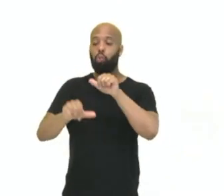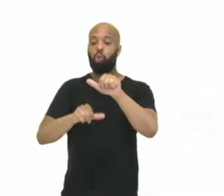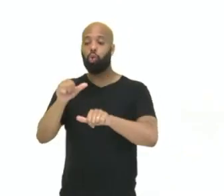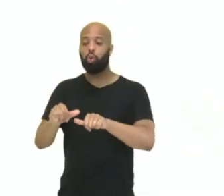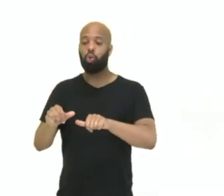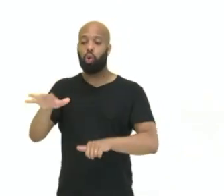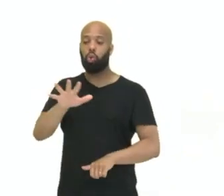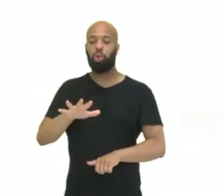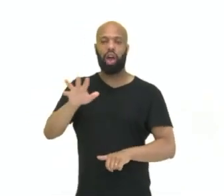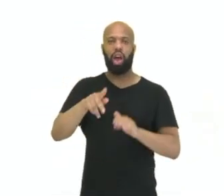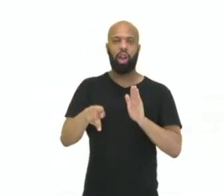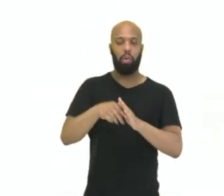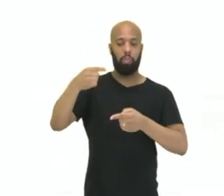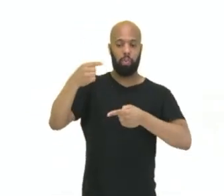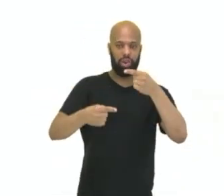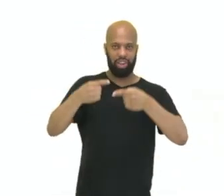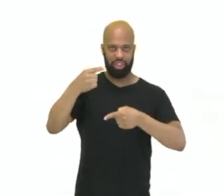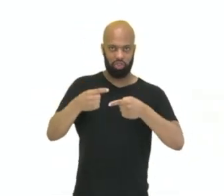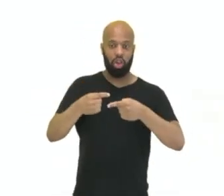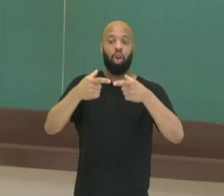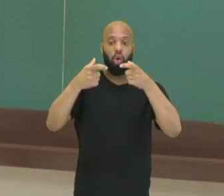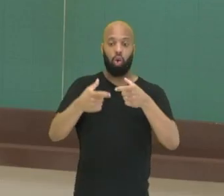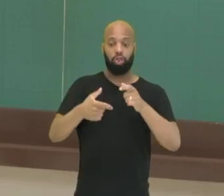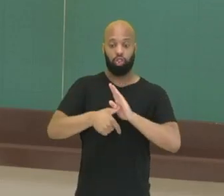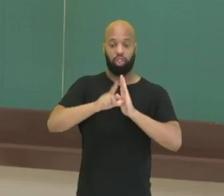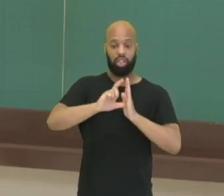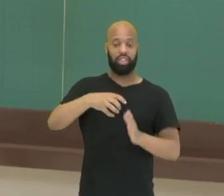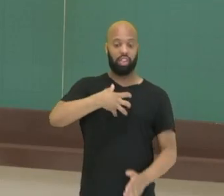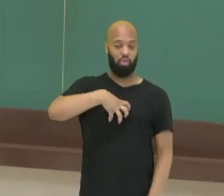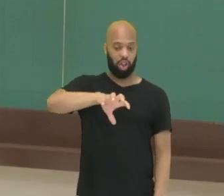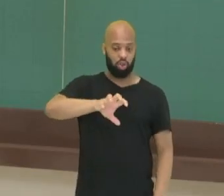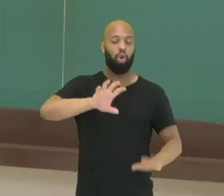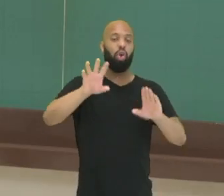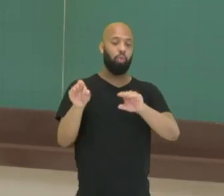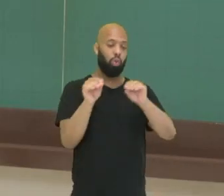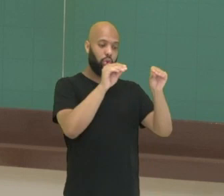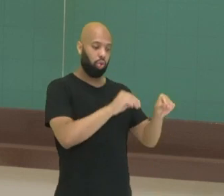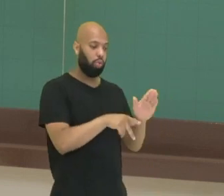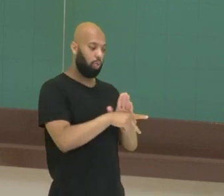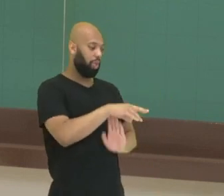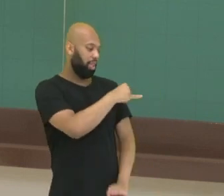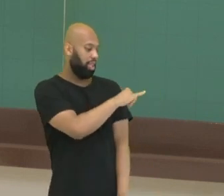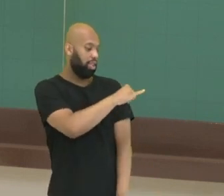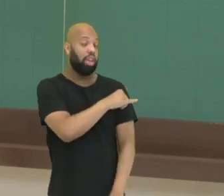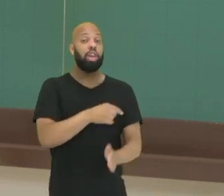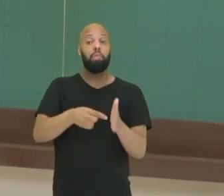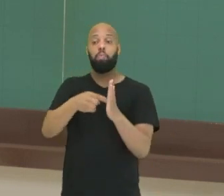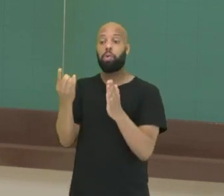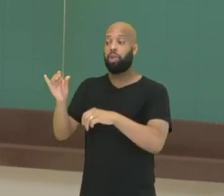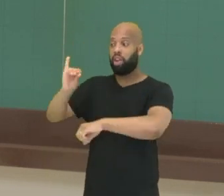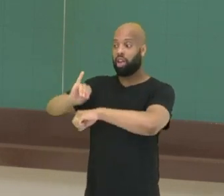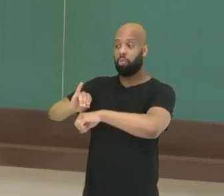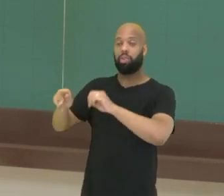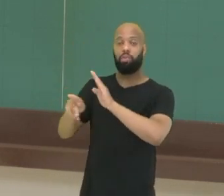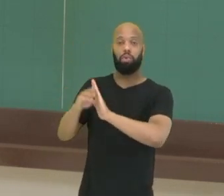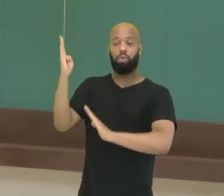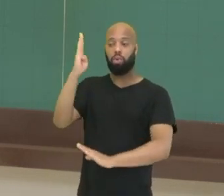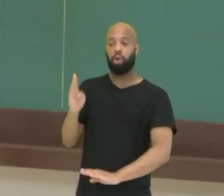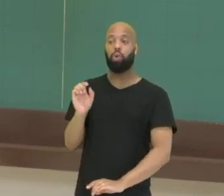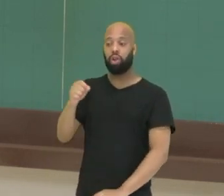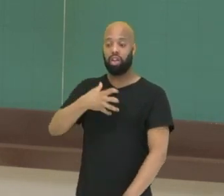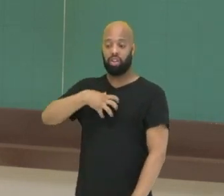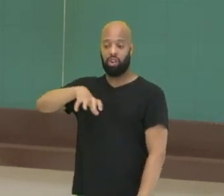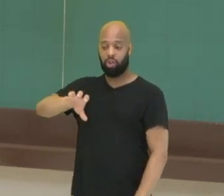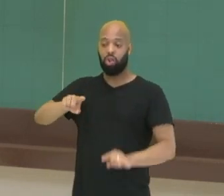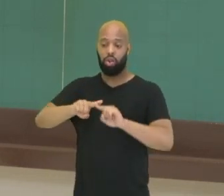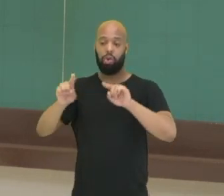econômico de Salvador para o Rio de Janeiro. Então, a primeira capital do Brasil foi Salvador. Mas quando muda a